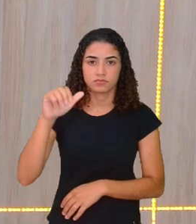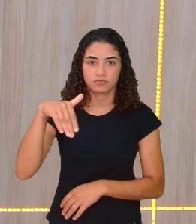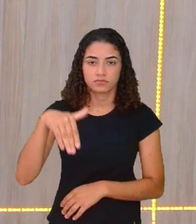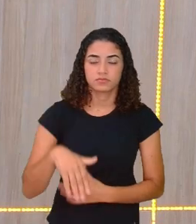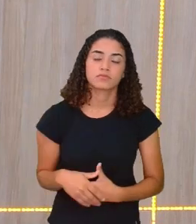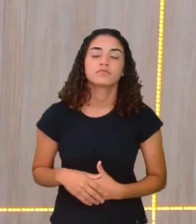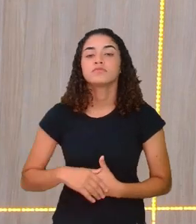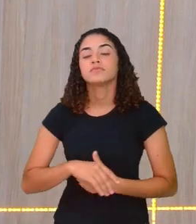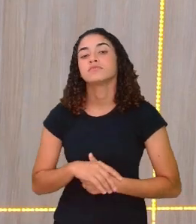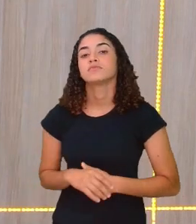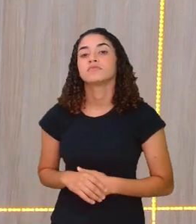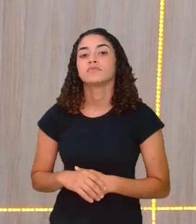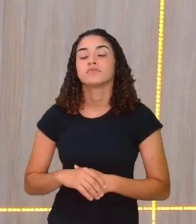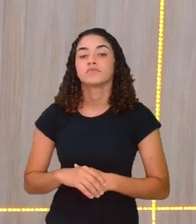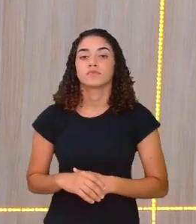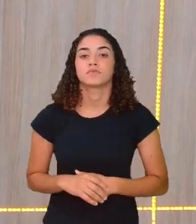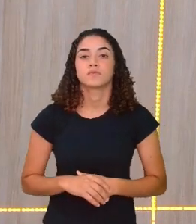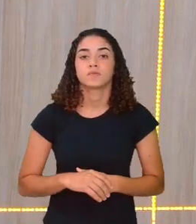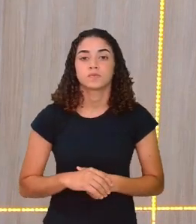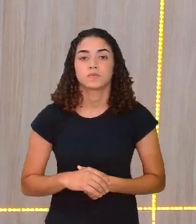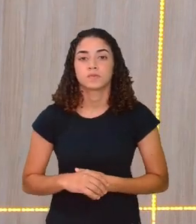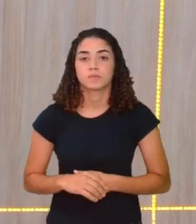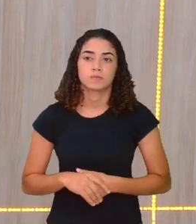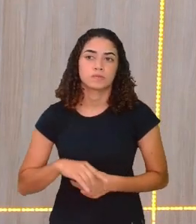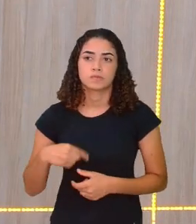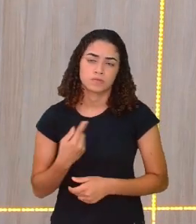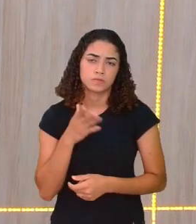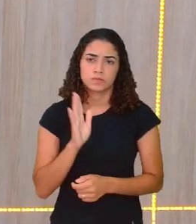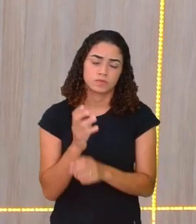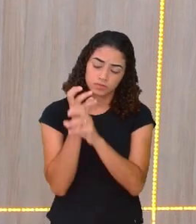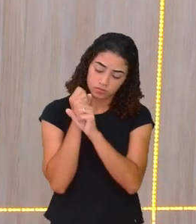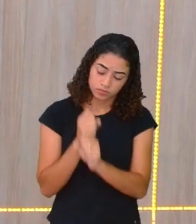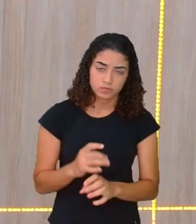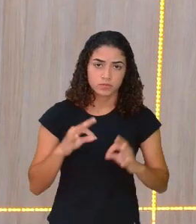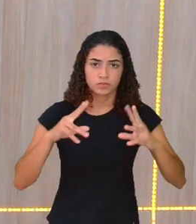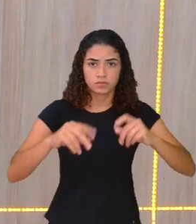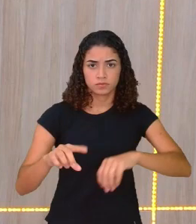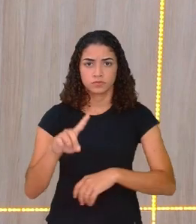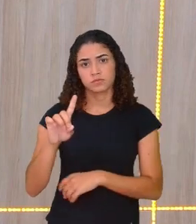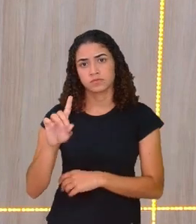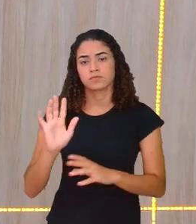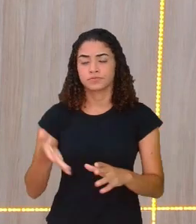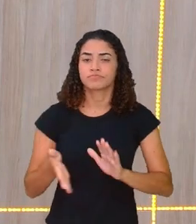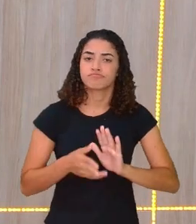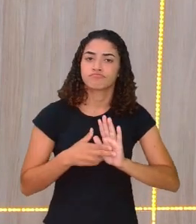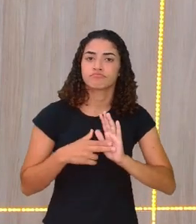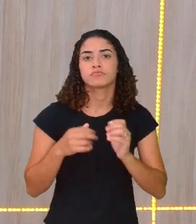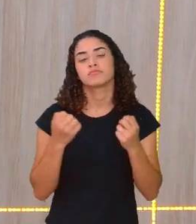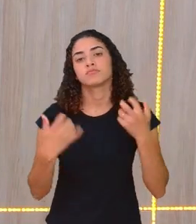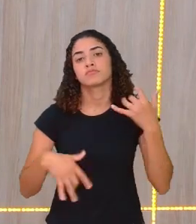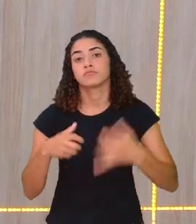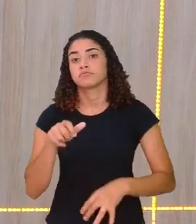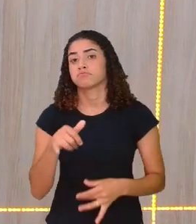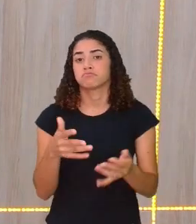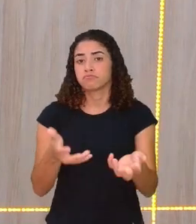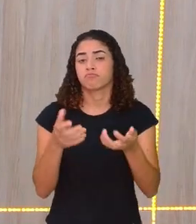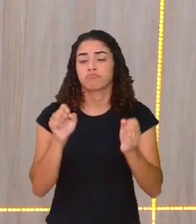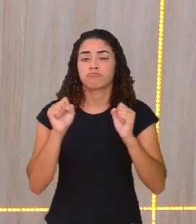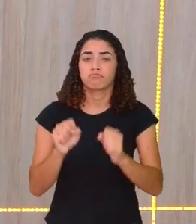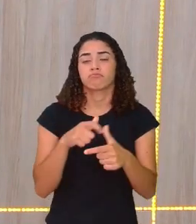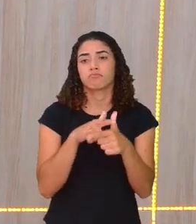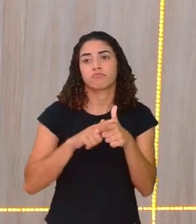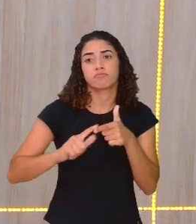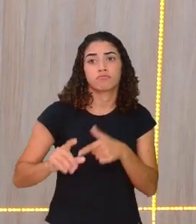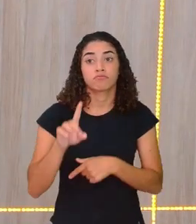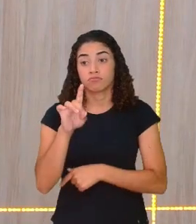37,68 centímetros. Aqui a gente fez calculando com o diâmetro. Se você quisesse, poderia dividir aqui